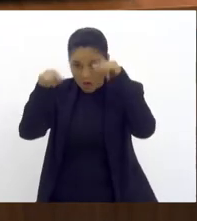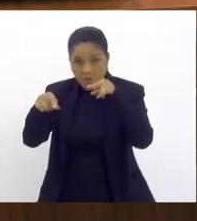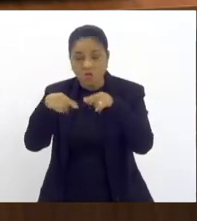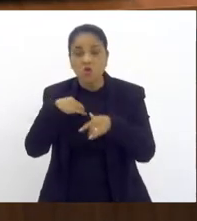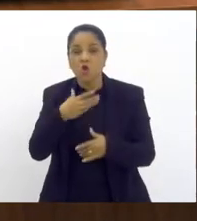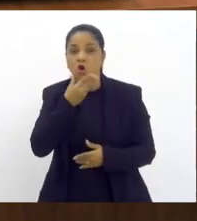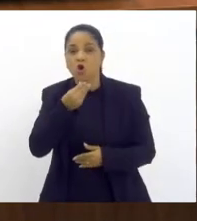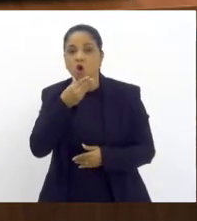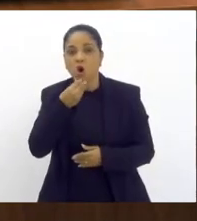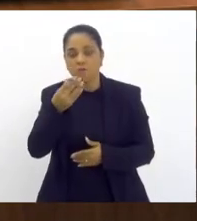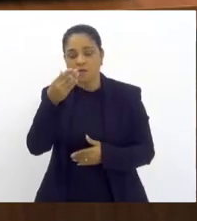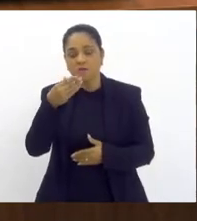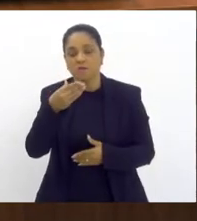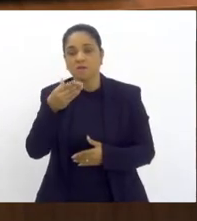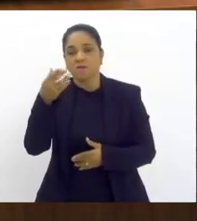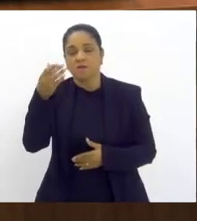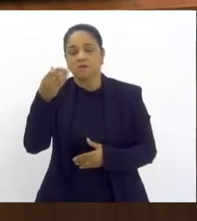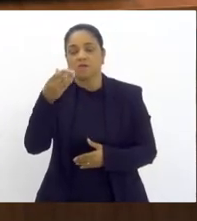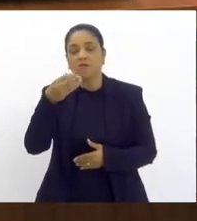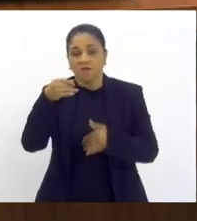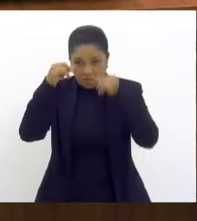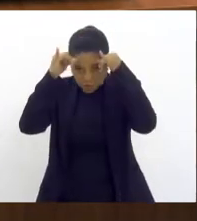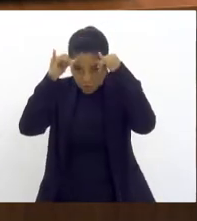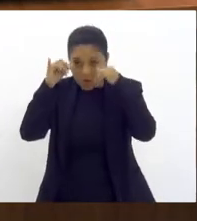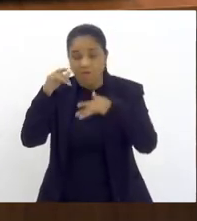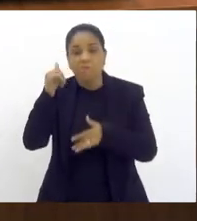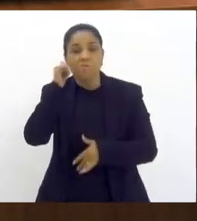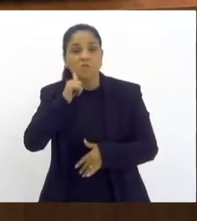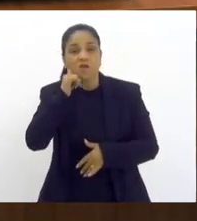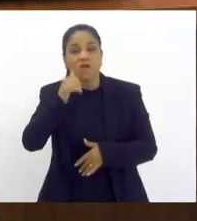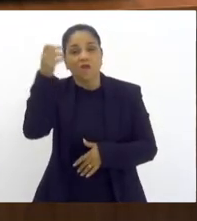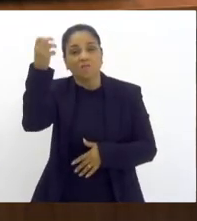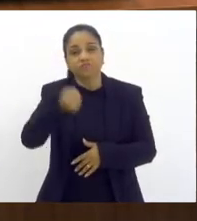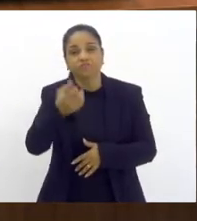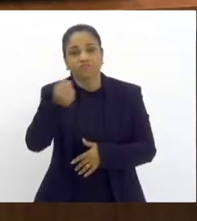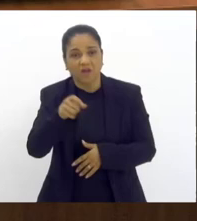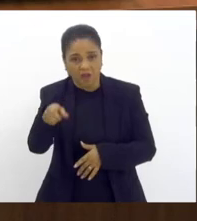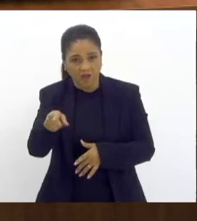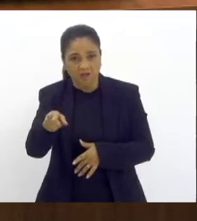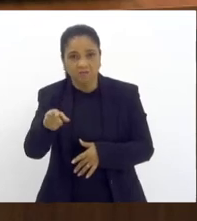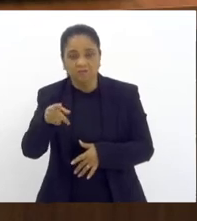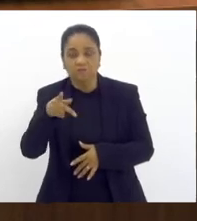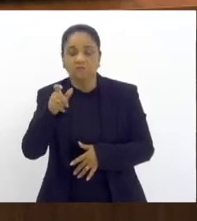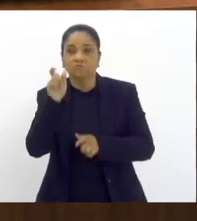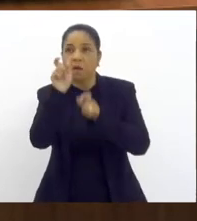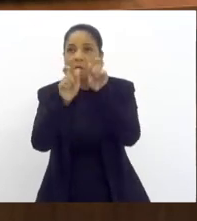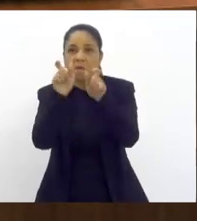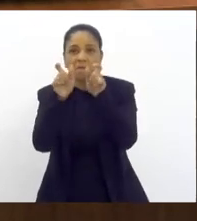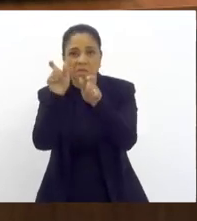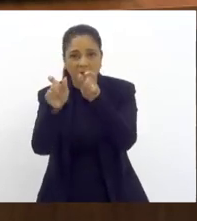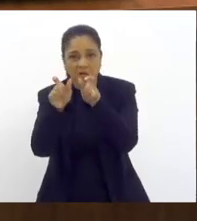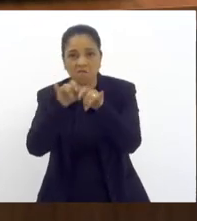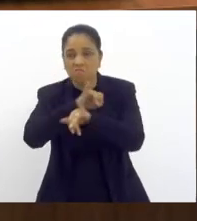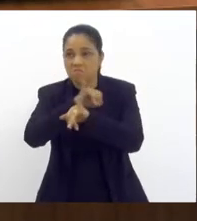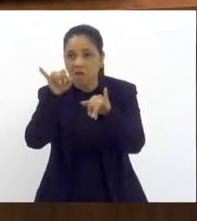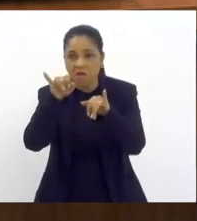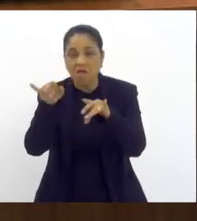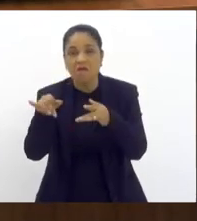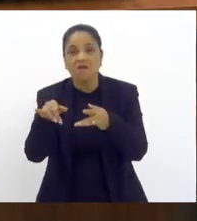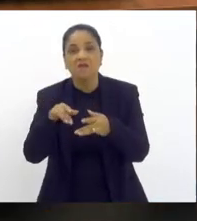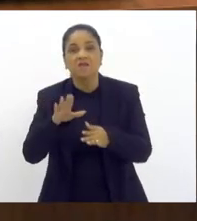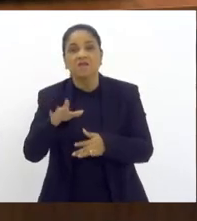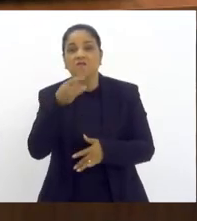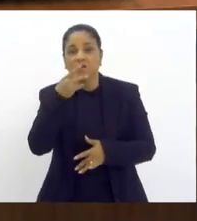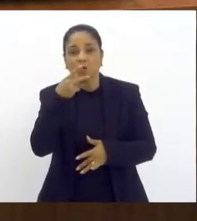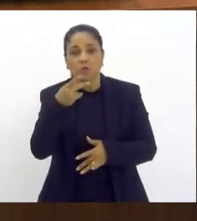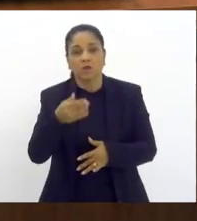menção exatamente a uma parlamentar que resolveu dizer que crianças de 6 anos de